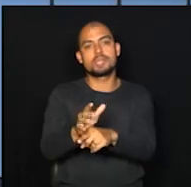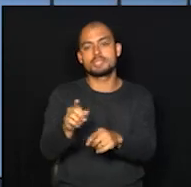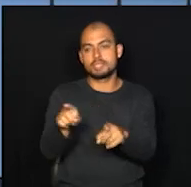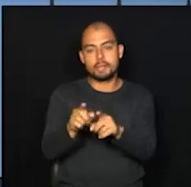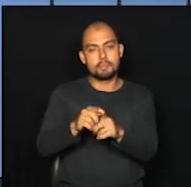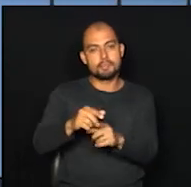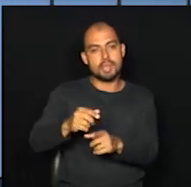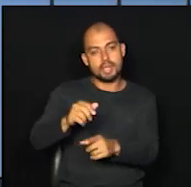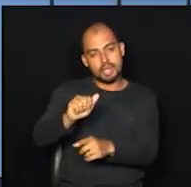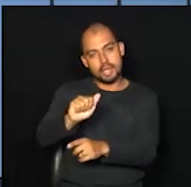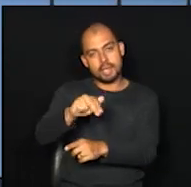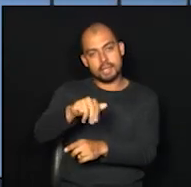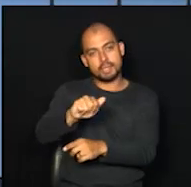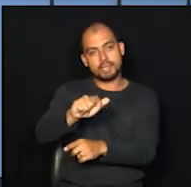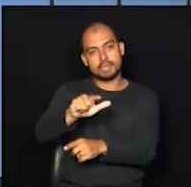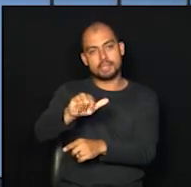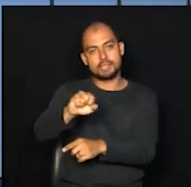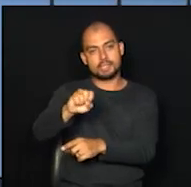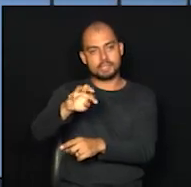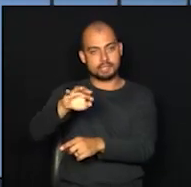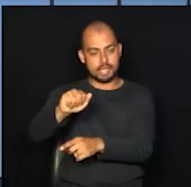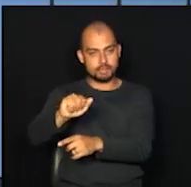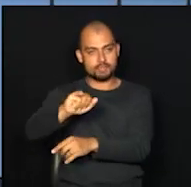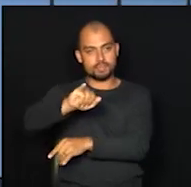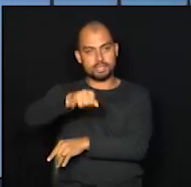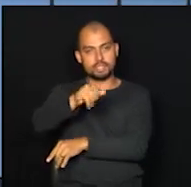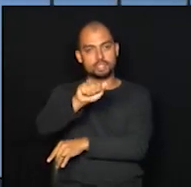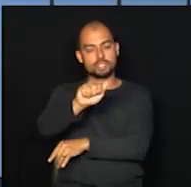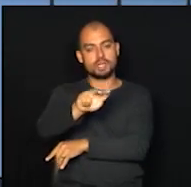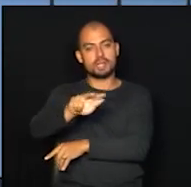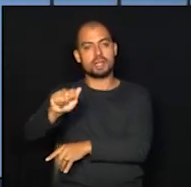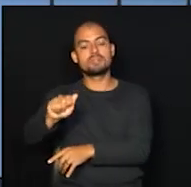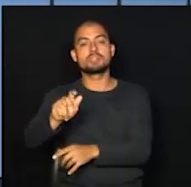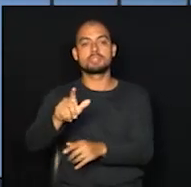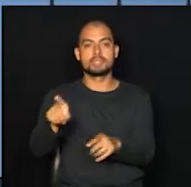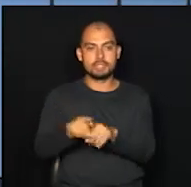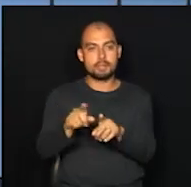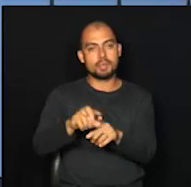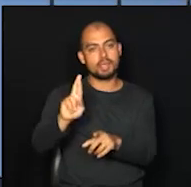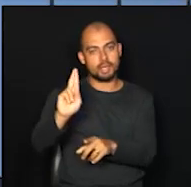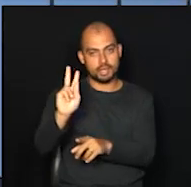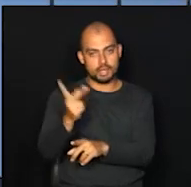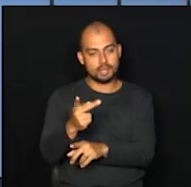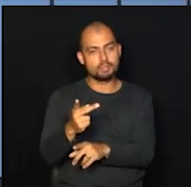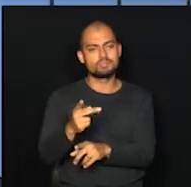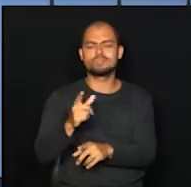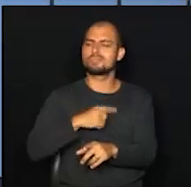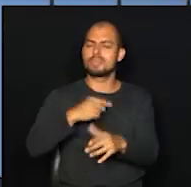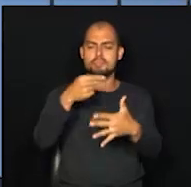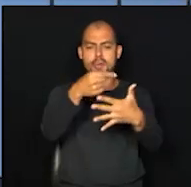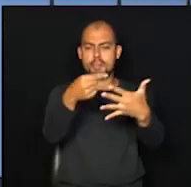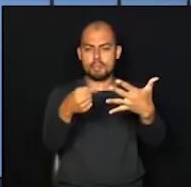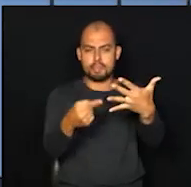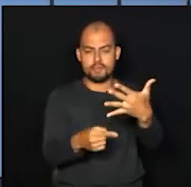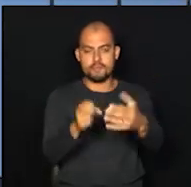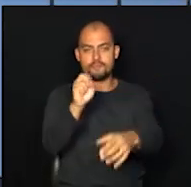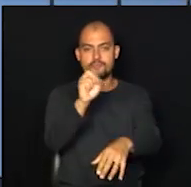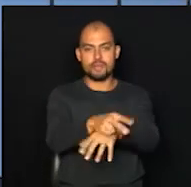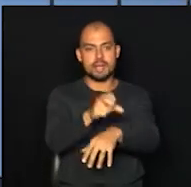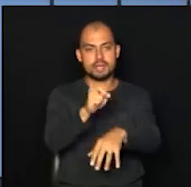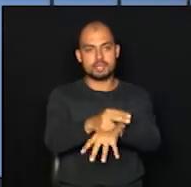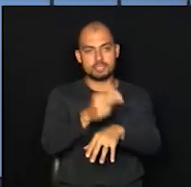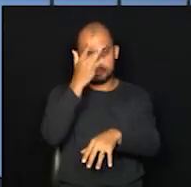analista desenvolvedor Java, analista de departamento pessoal e trade marketing. Então, tem a vaga também para trainee. Quem